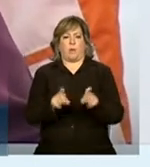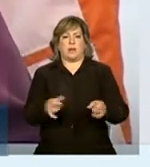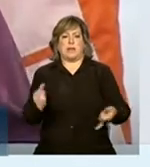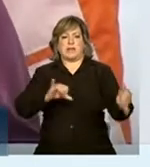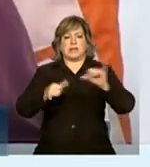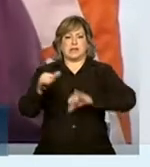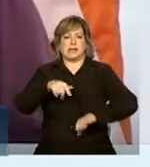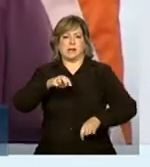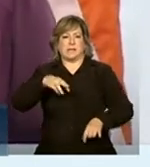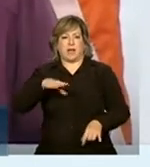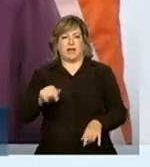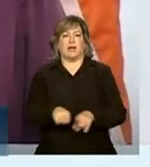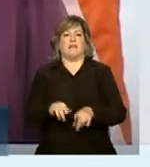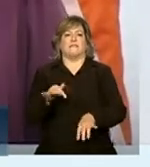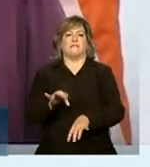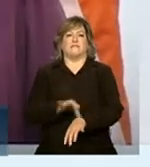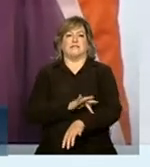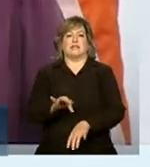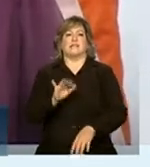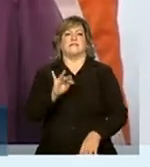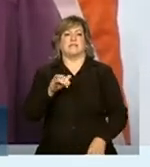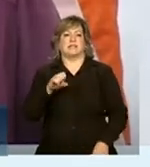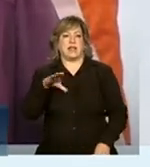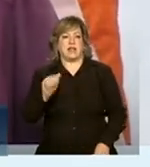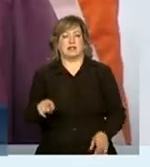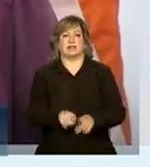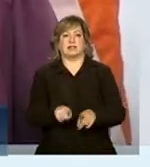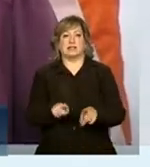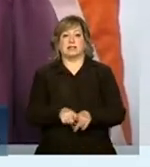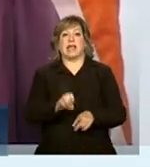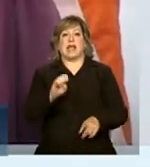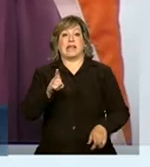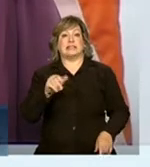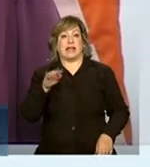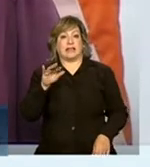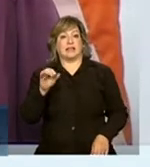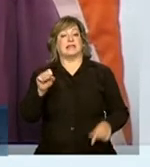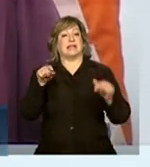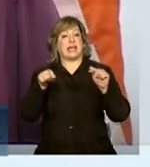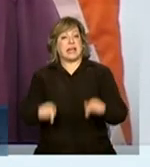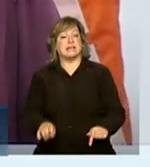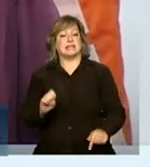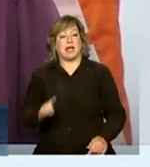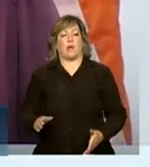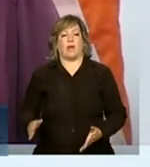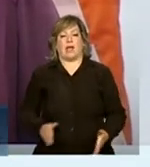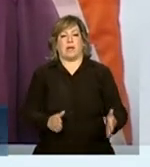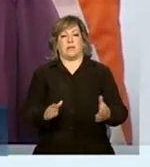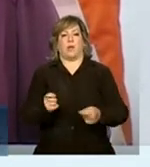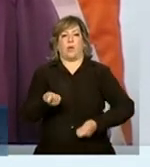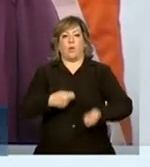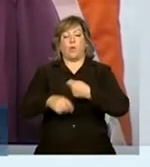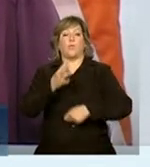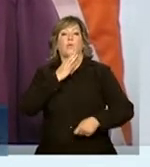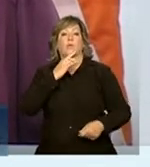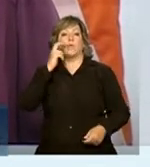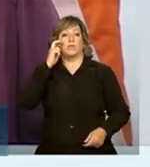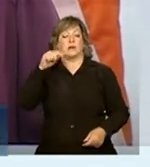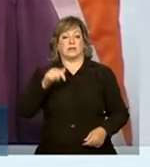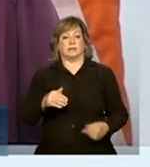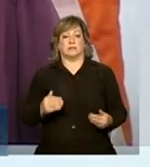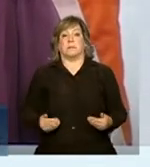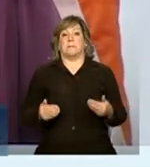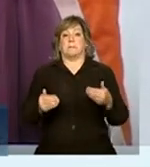química, física, enfim, ciências exatas. É esse o caminho da economia do conhecimento. Ele